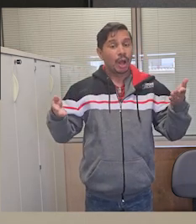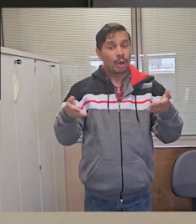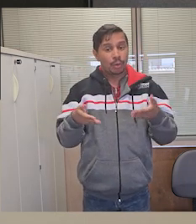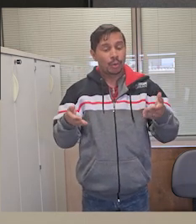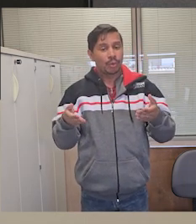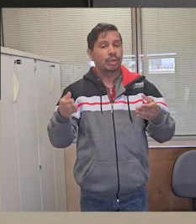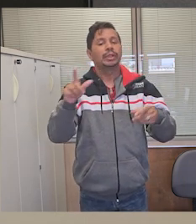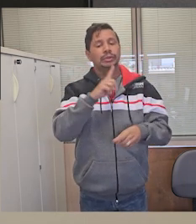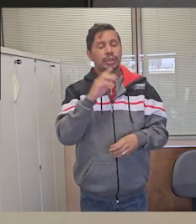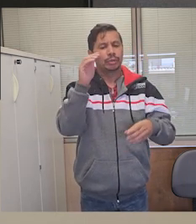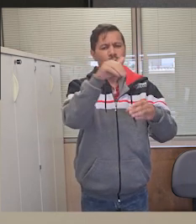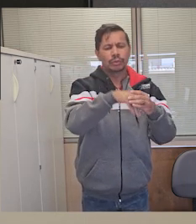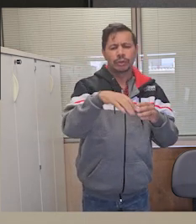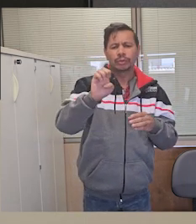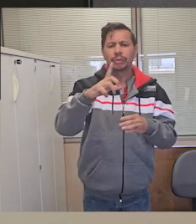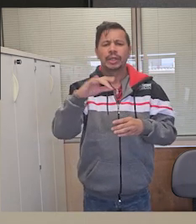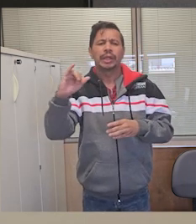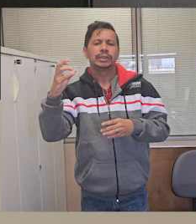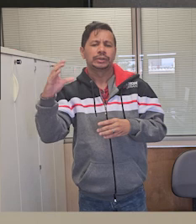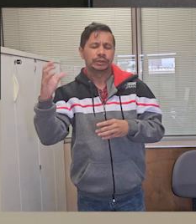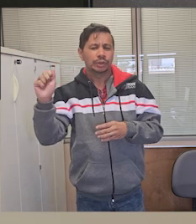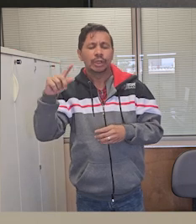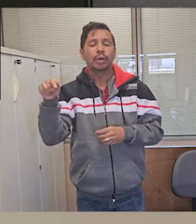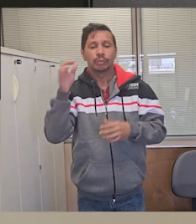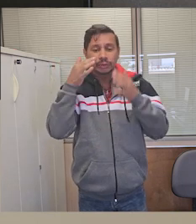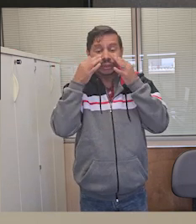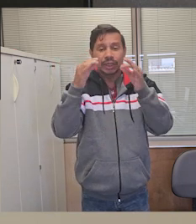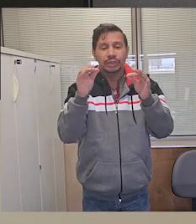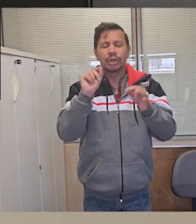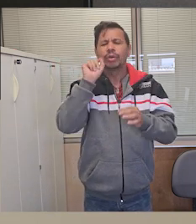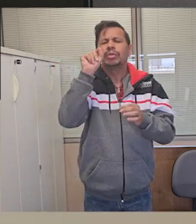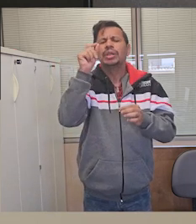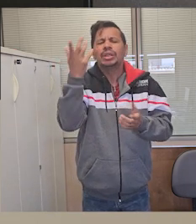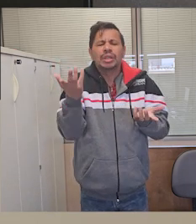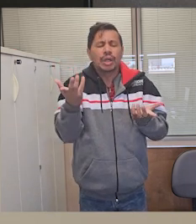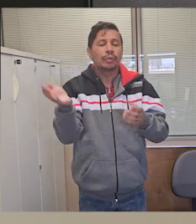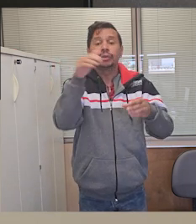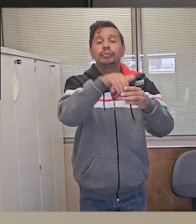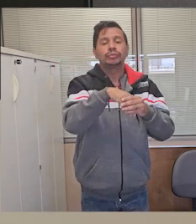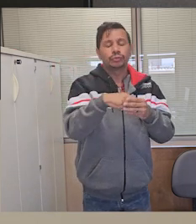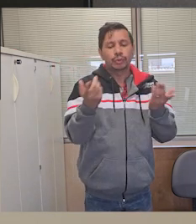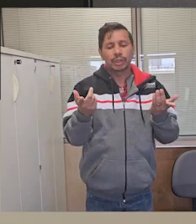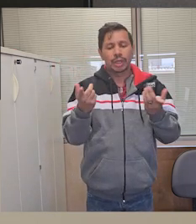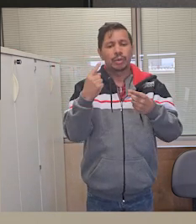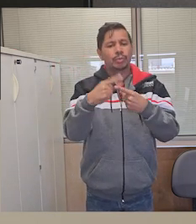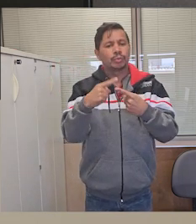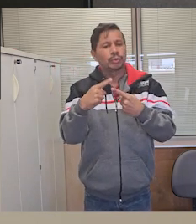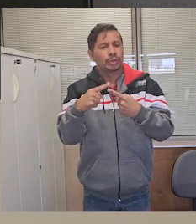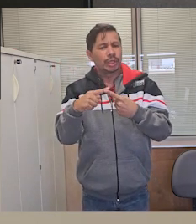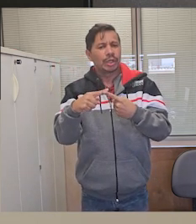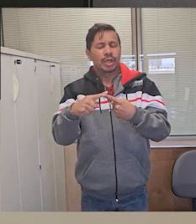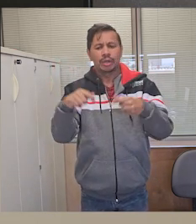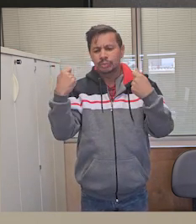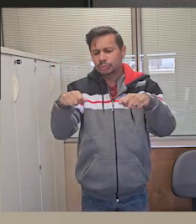em campanha eleitoral partidária, então fiquem atentos nos seus candidatos também, para que